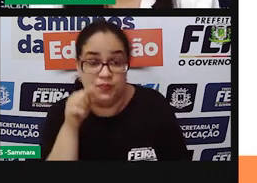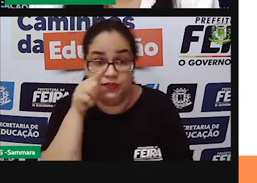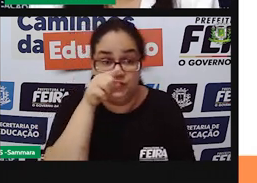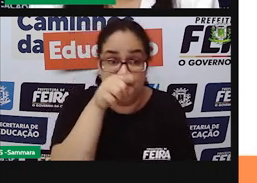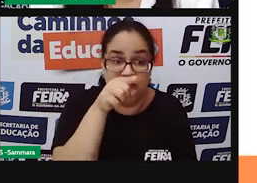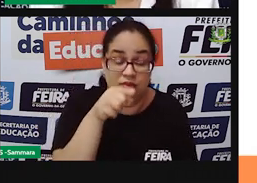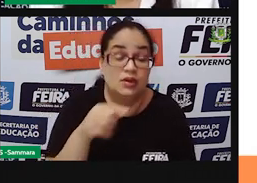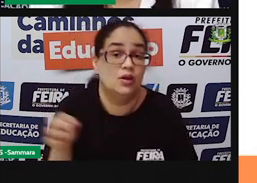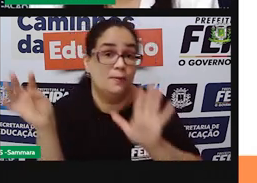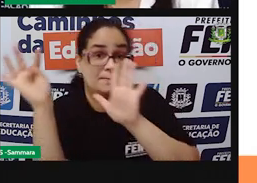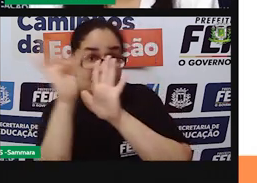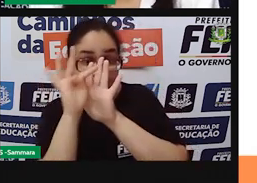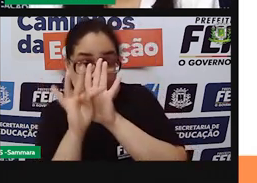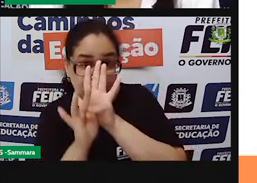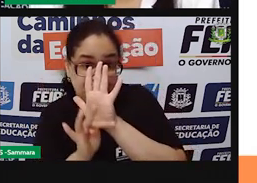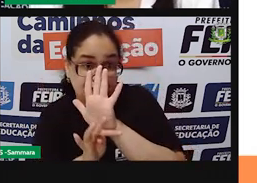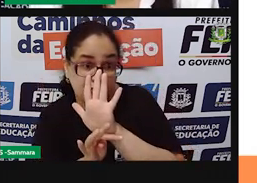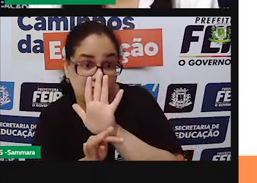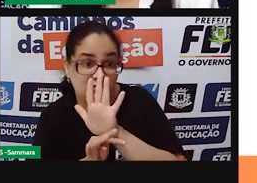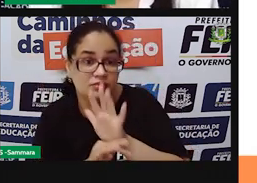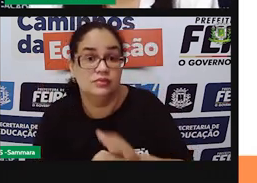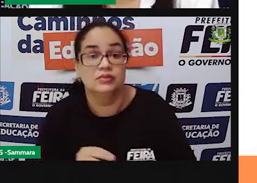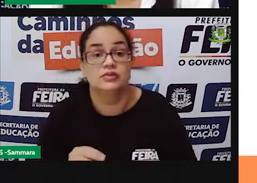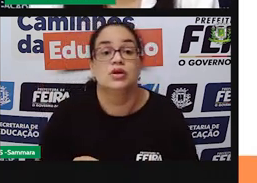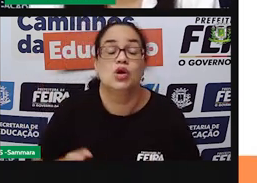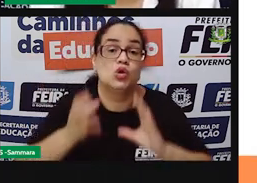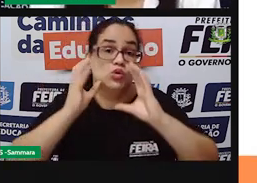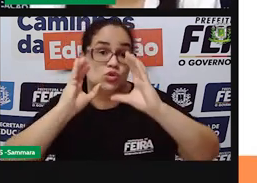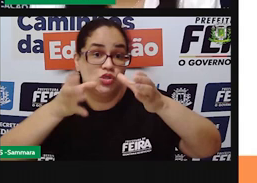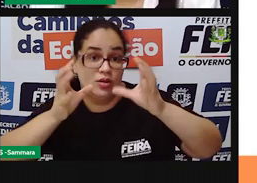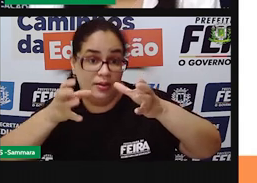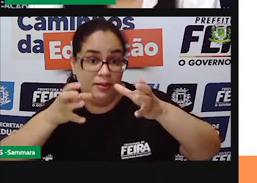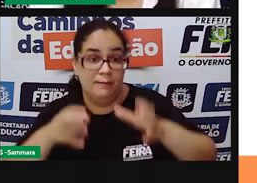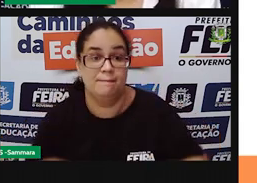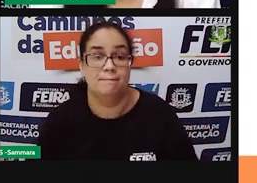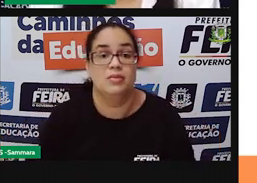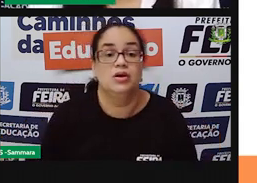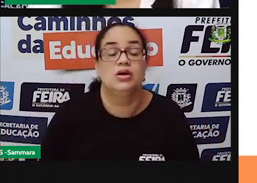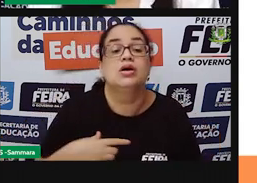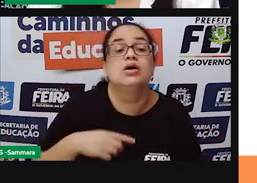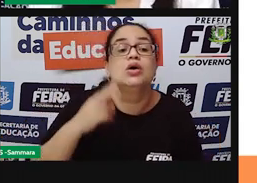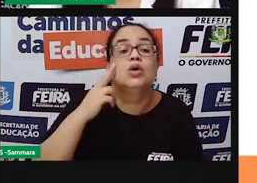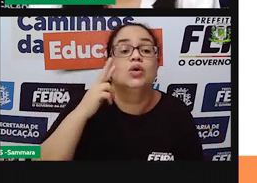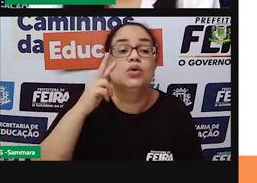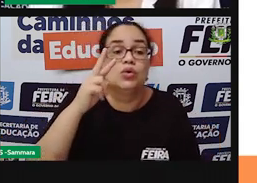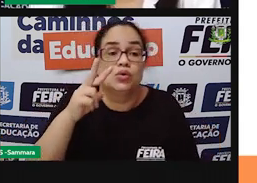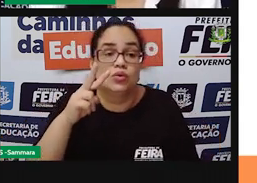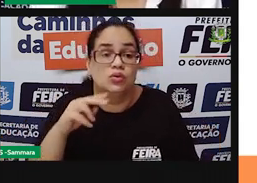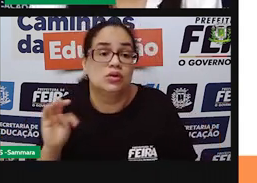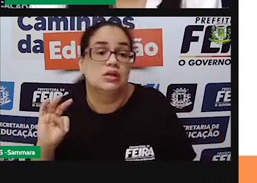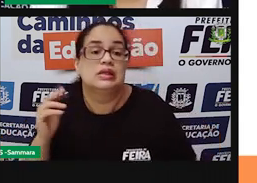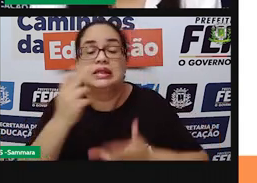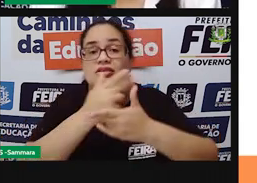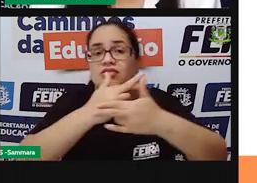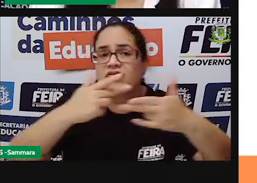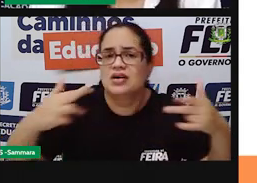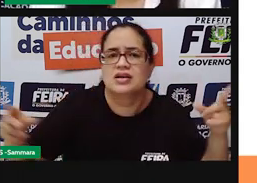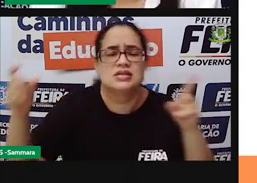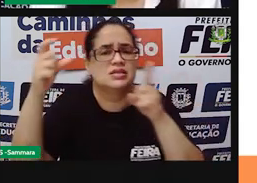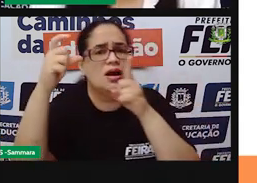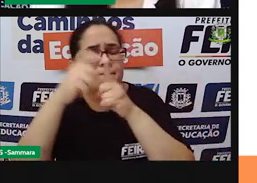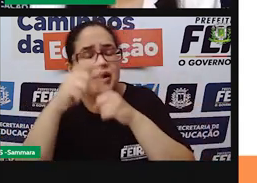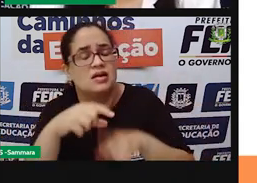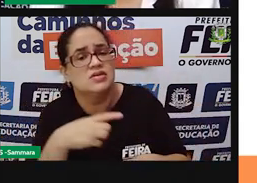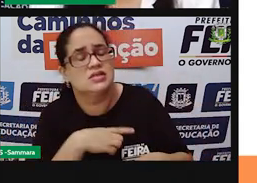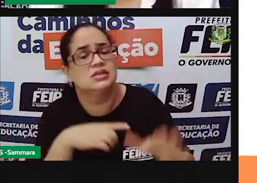um pequeno textinho, né? Chamado aí o jogo de bola. E aí, diante de tantas palavras que aparecem